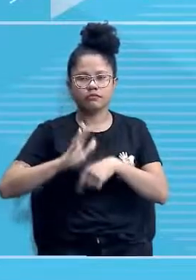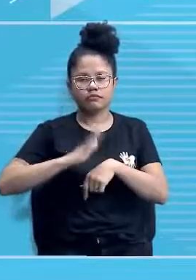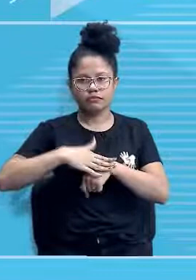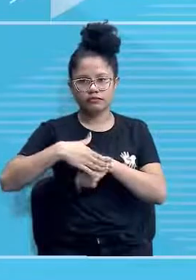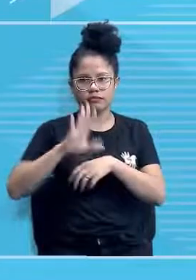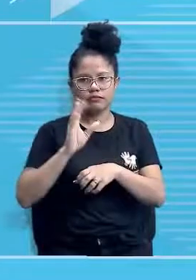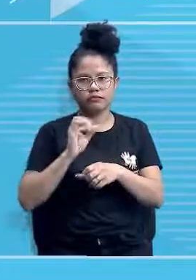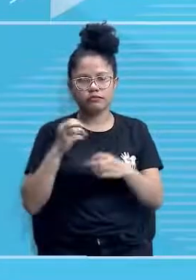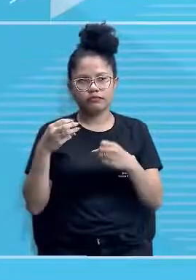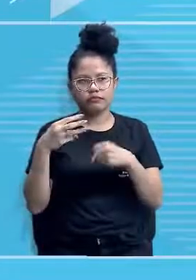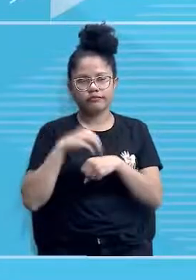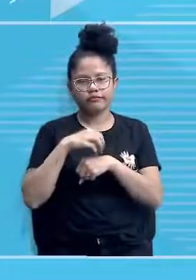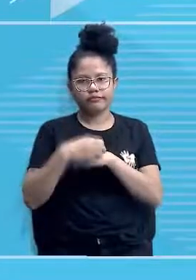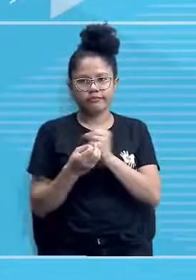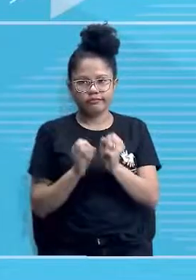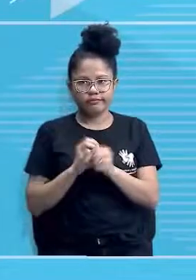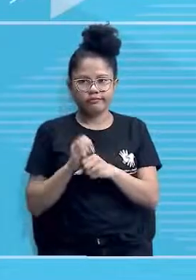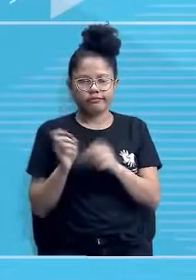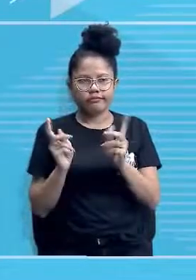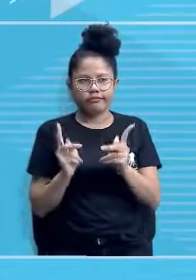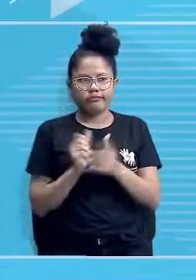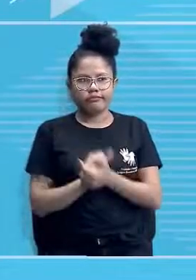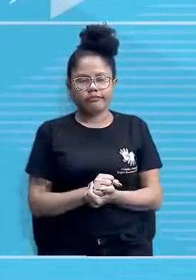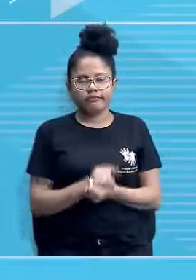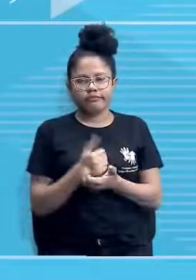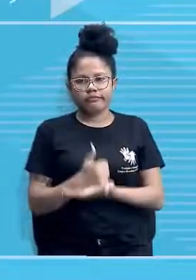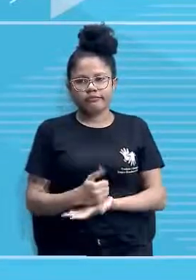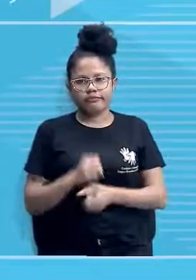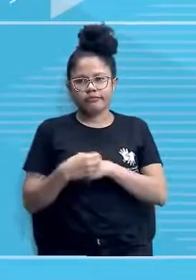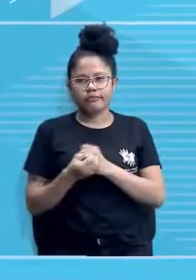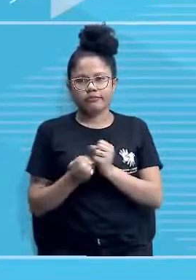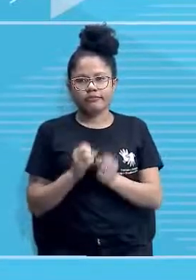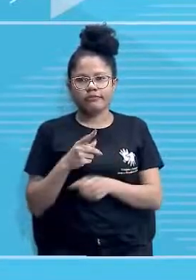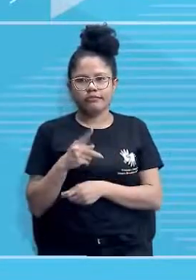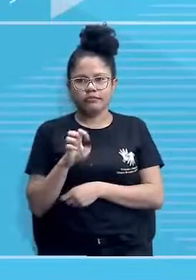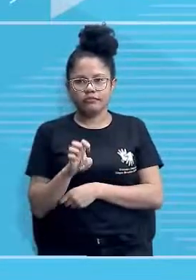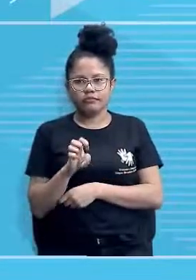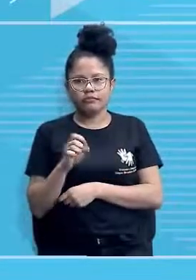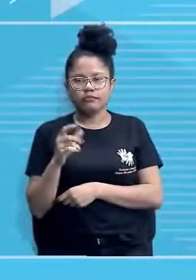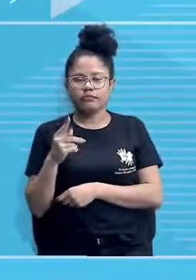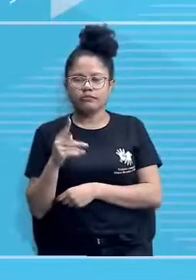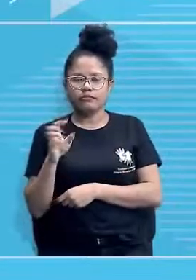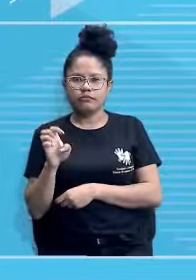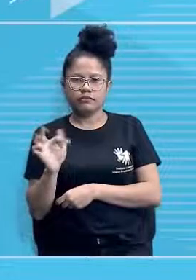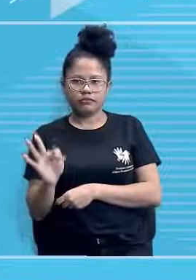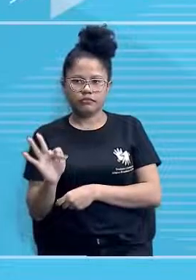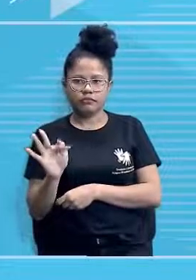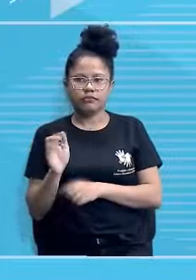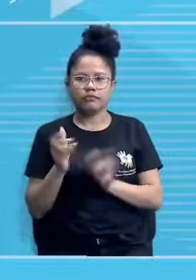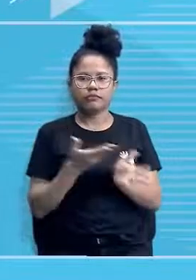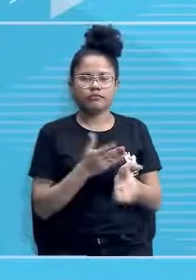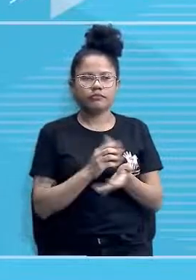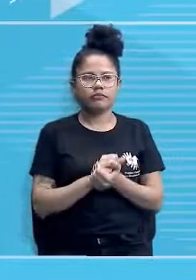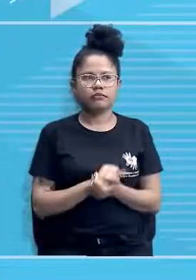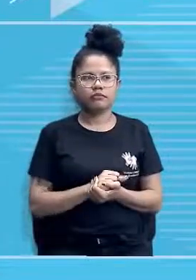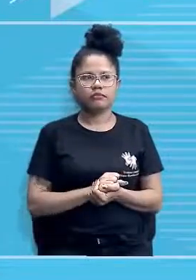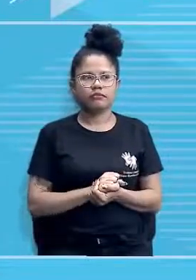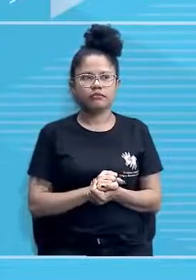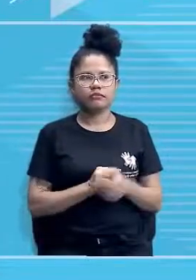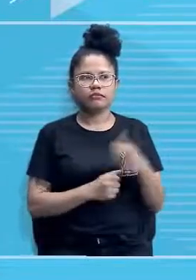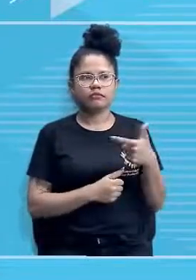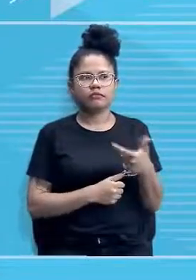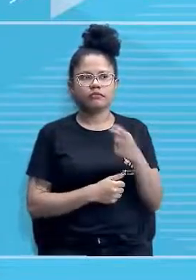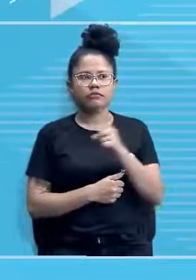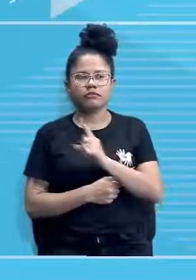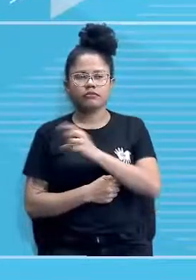maior massa molecular tá maior ponto de fusão e ebulição então ficou 21 e três